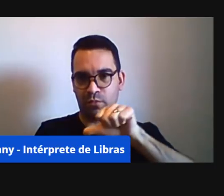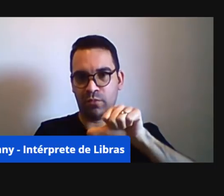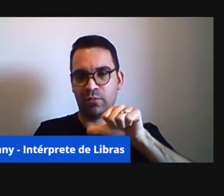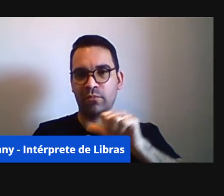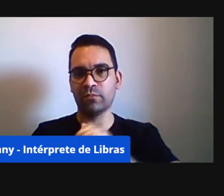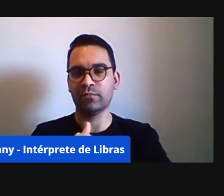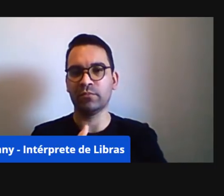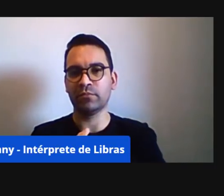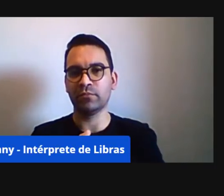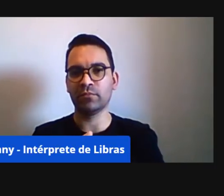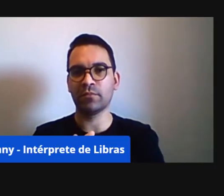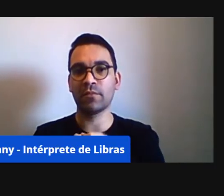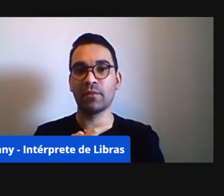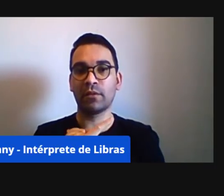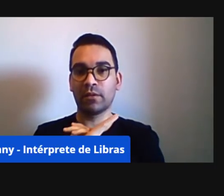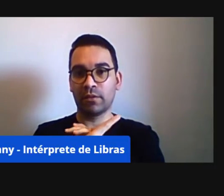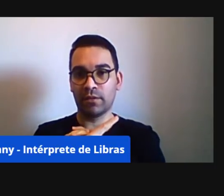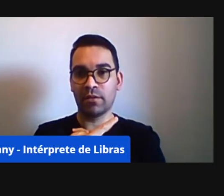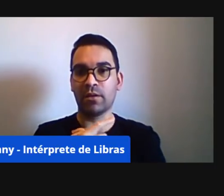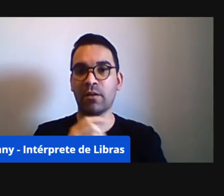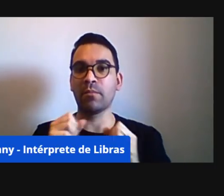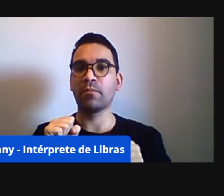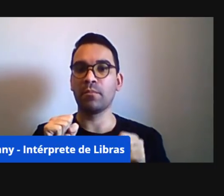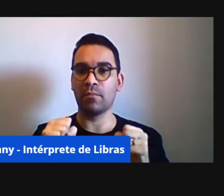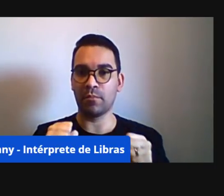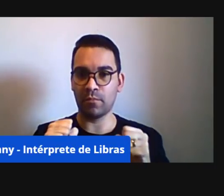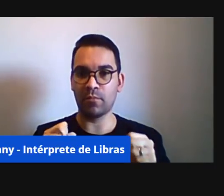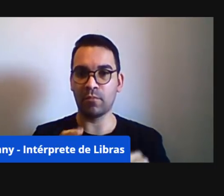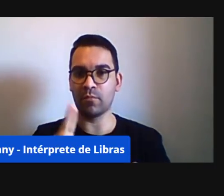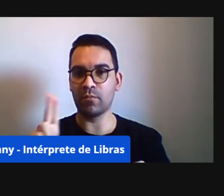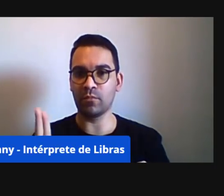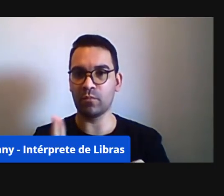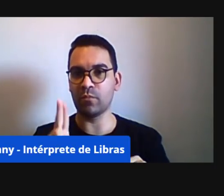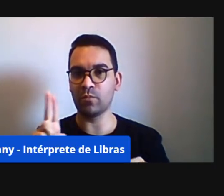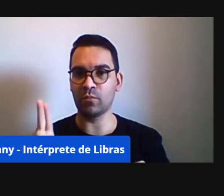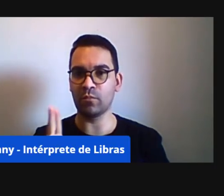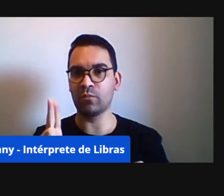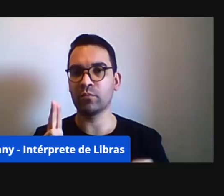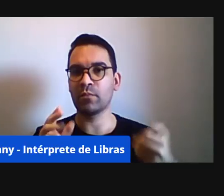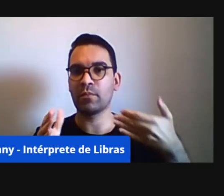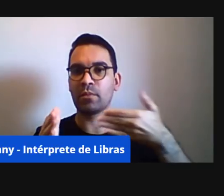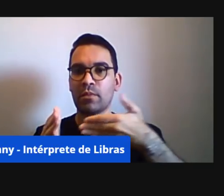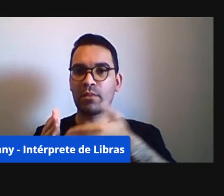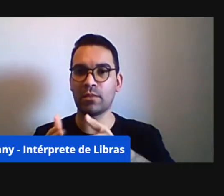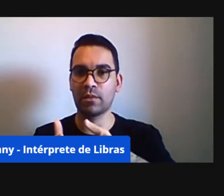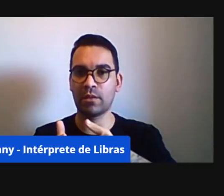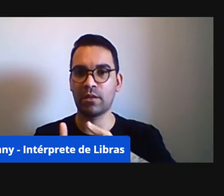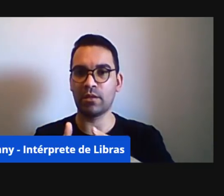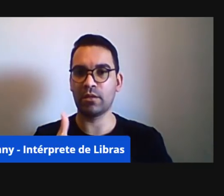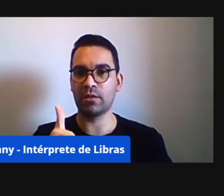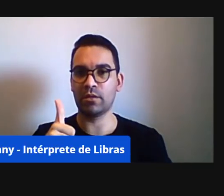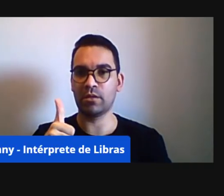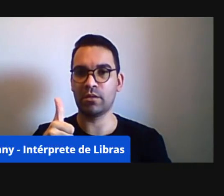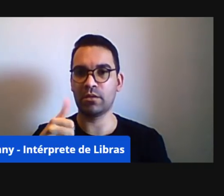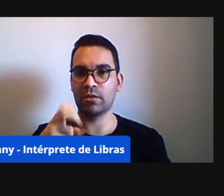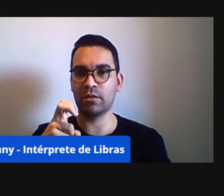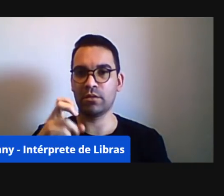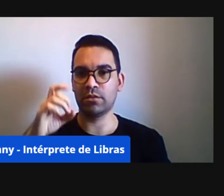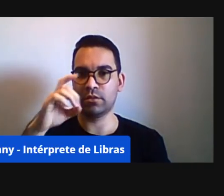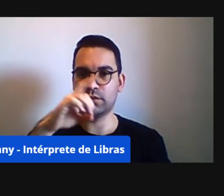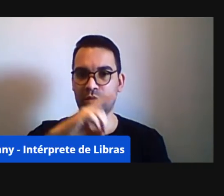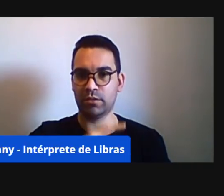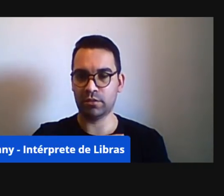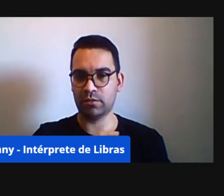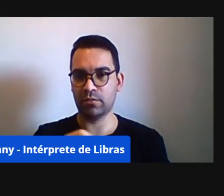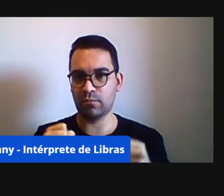vocês, ela pode ser usada, se ela estiver íntegra, se ela não estiver suja, por até 15 dias. Então, às vezes, o custo-benefício dela